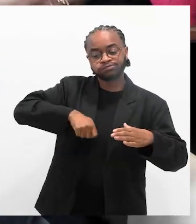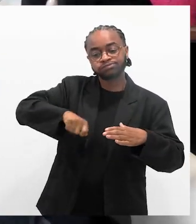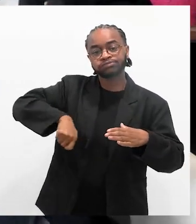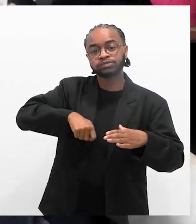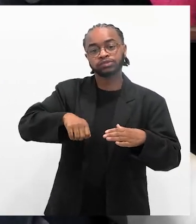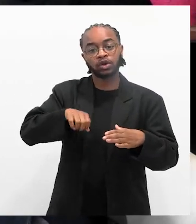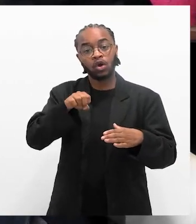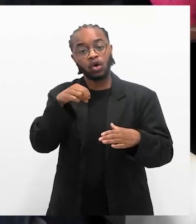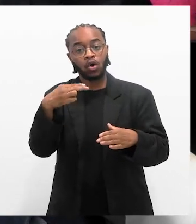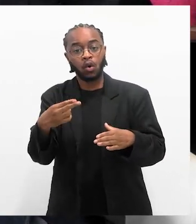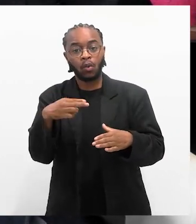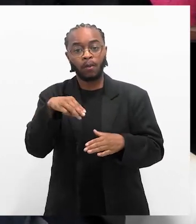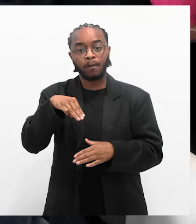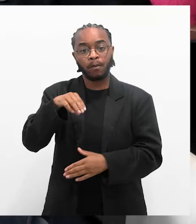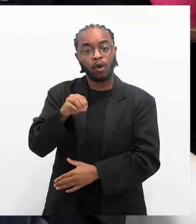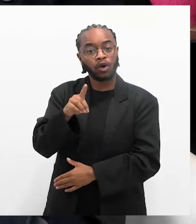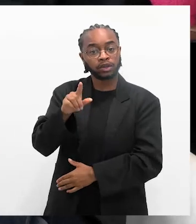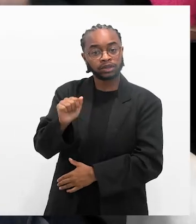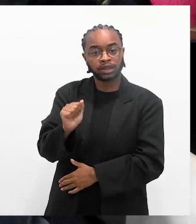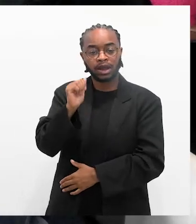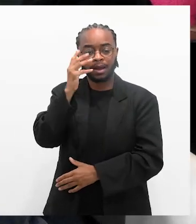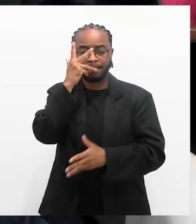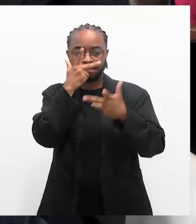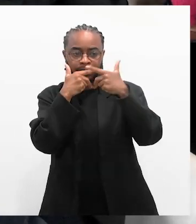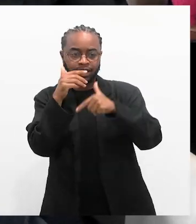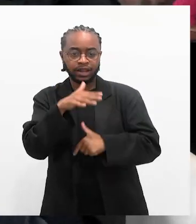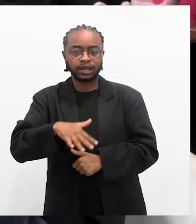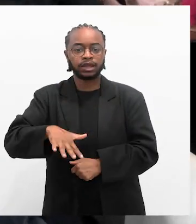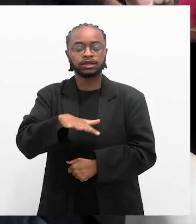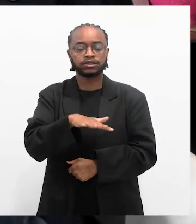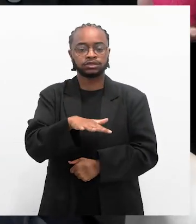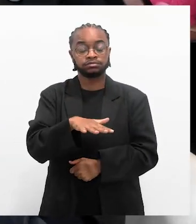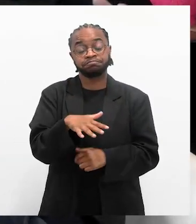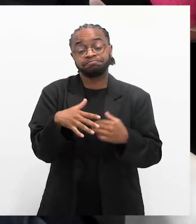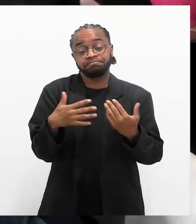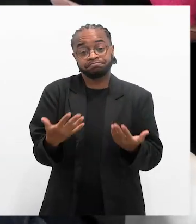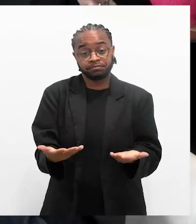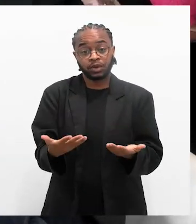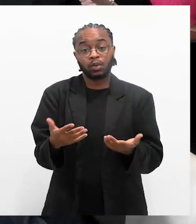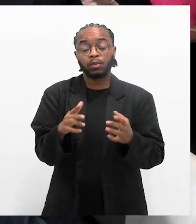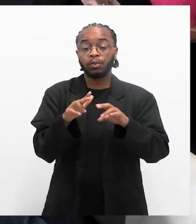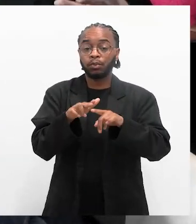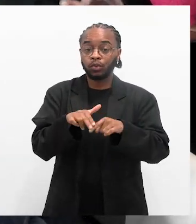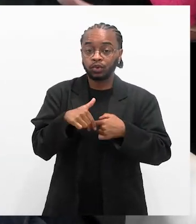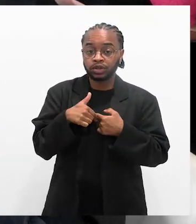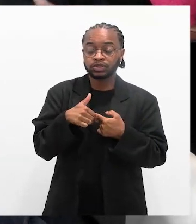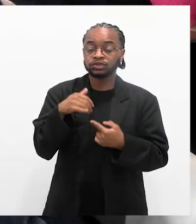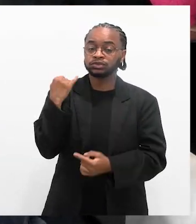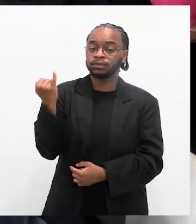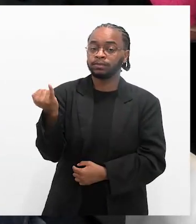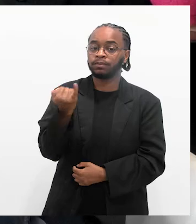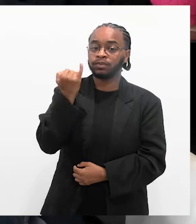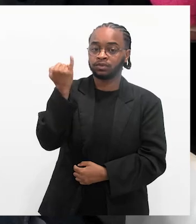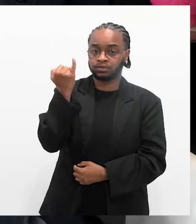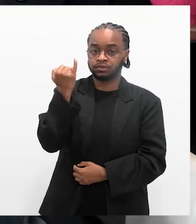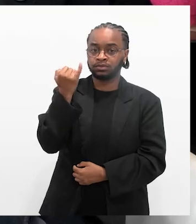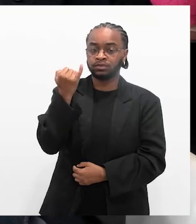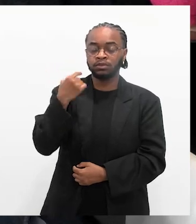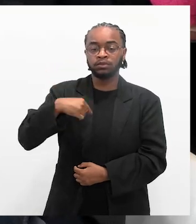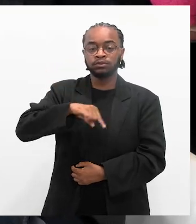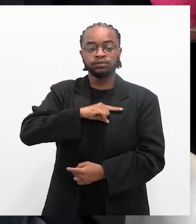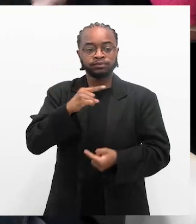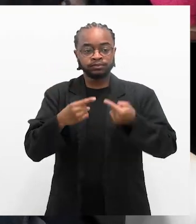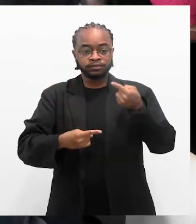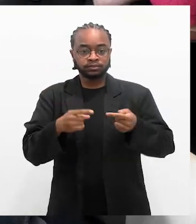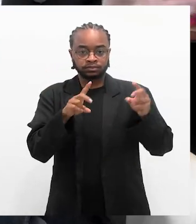pela gastronomia, a paixão que ela tem pela moda, pela beleza, né? Então, é por isso que é muito fundamental,